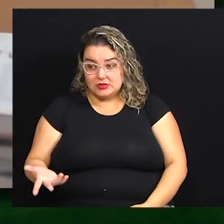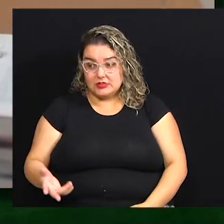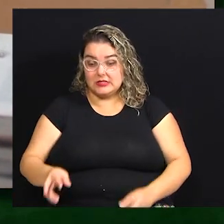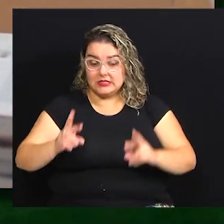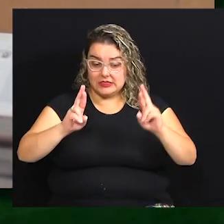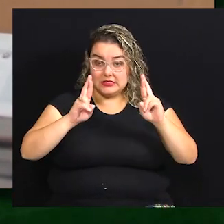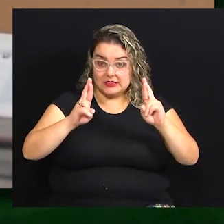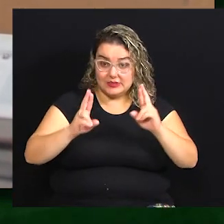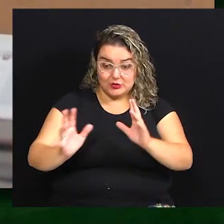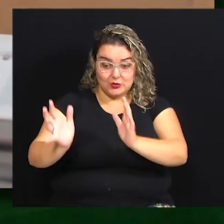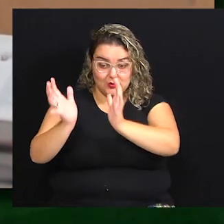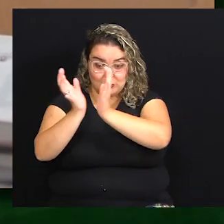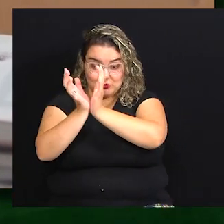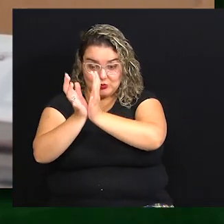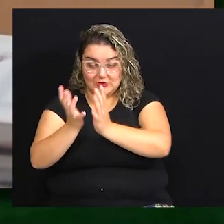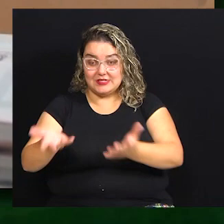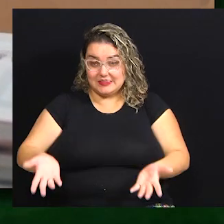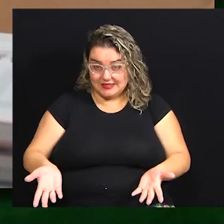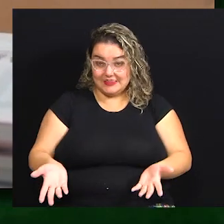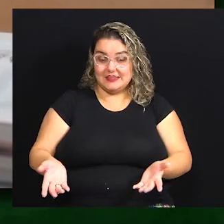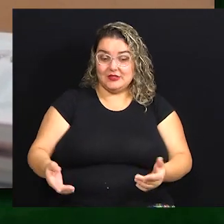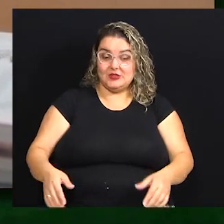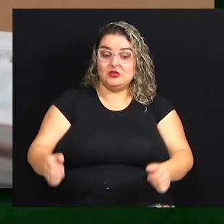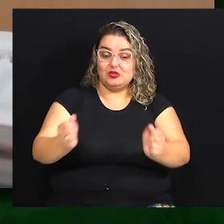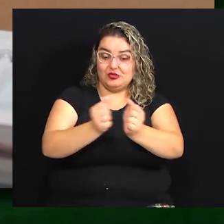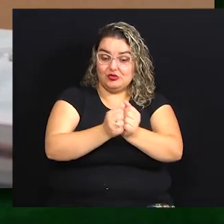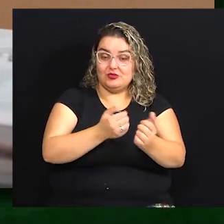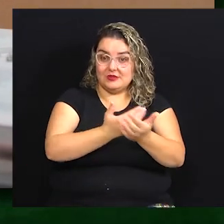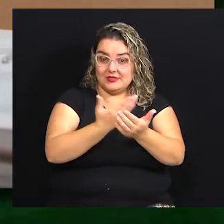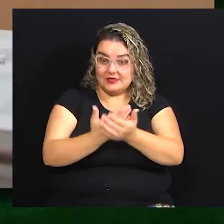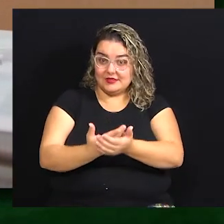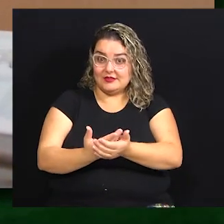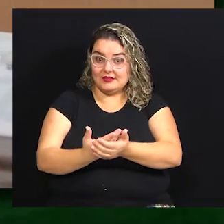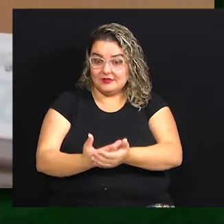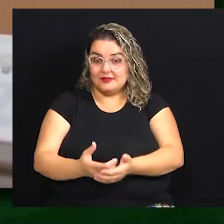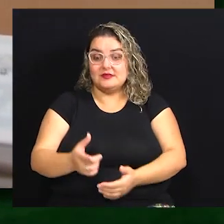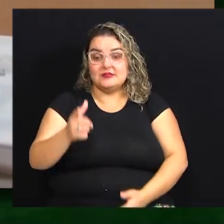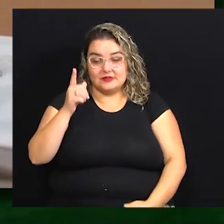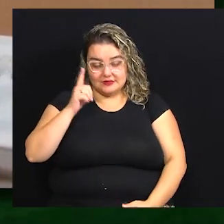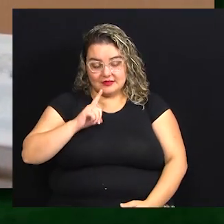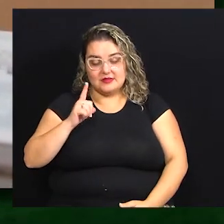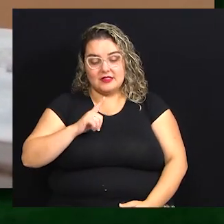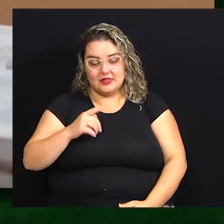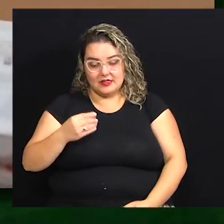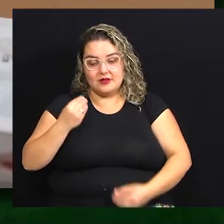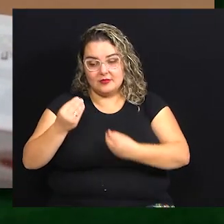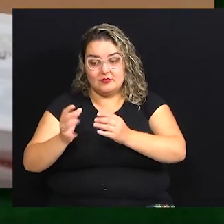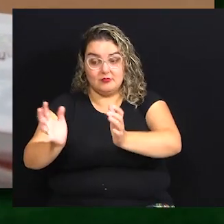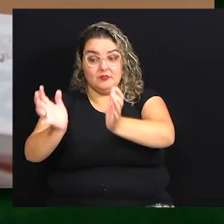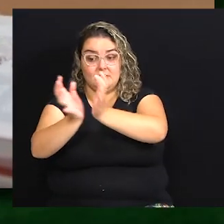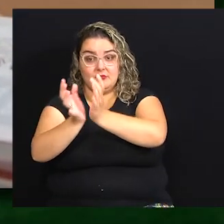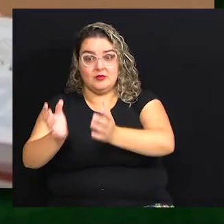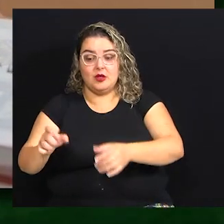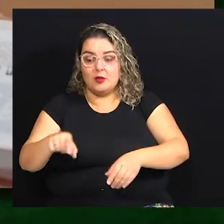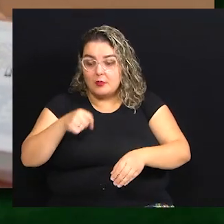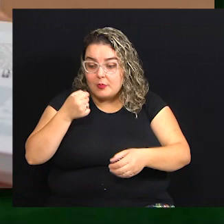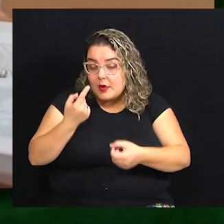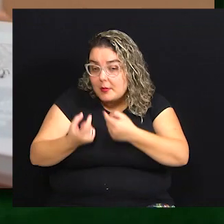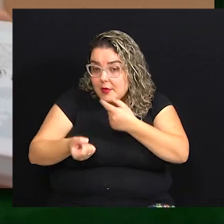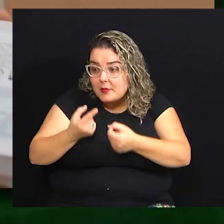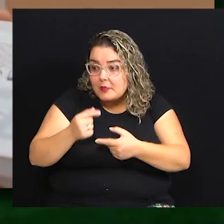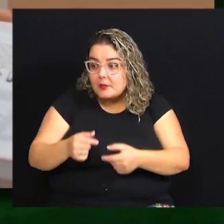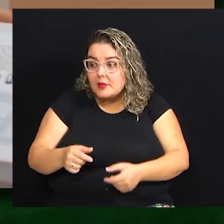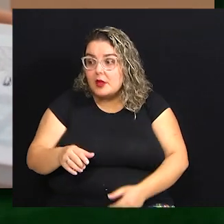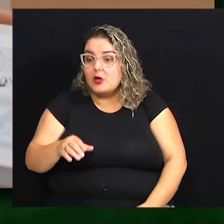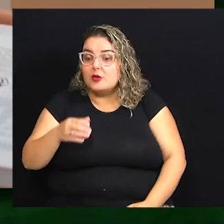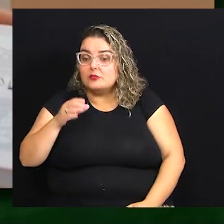essa torcida aí pelo Brasil durante a Copa com os estudos, dá para assistir o jogo, não vai abusar, tá? Uma pipoquinha com